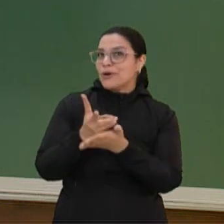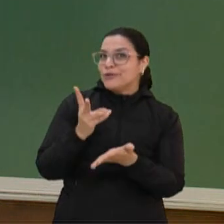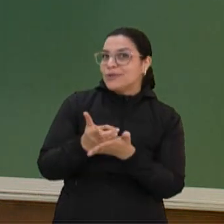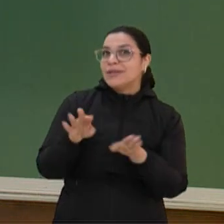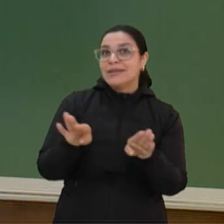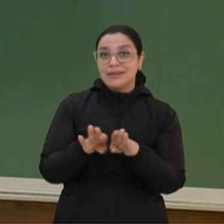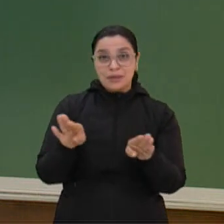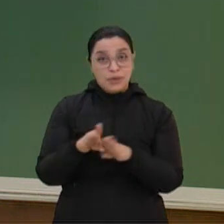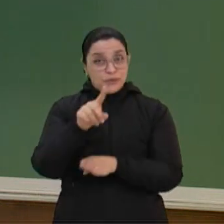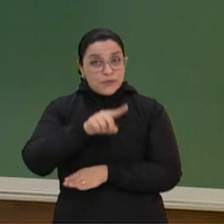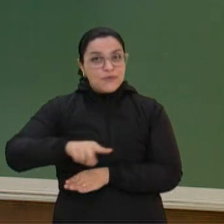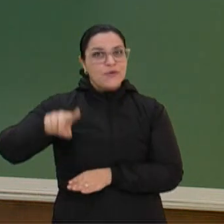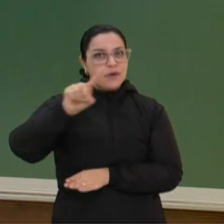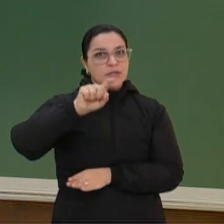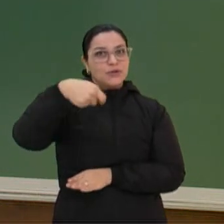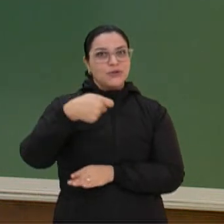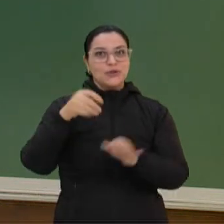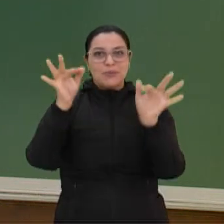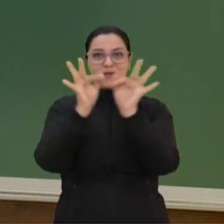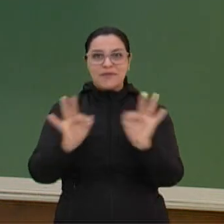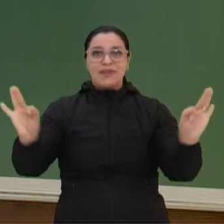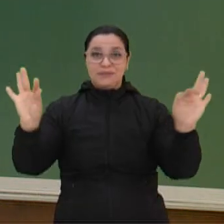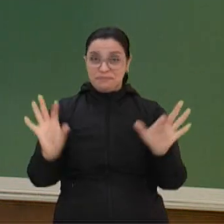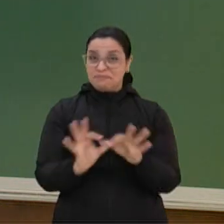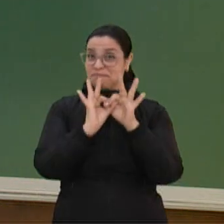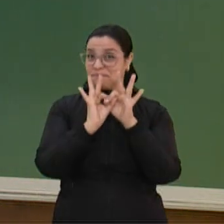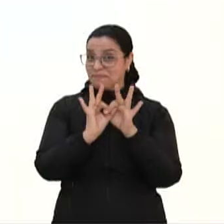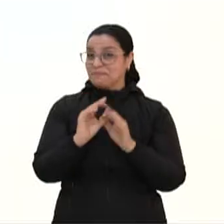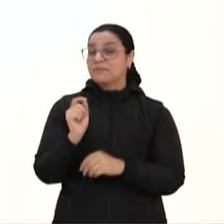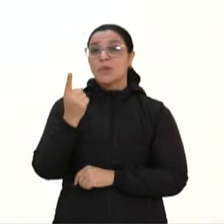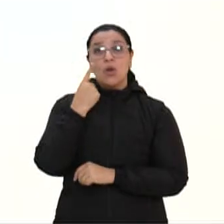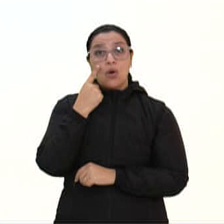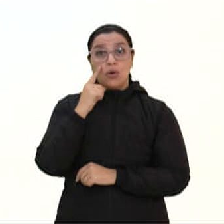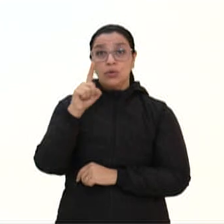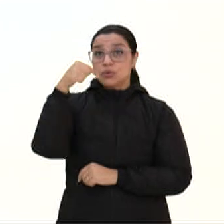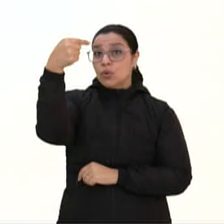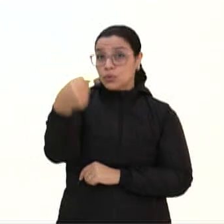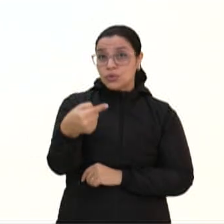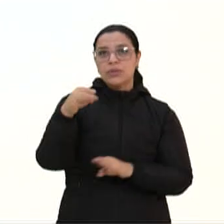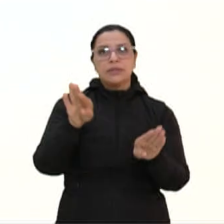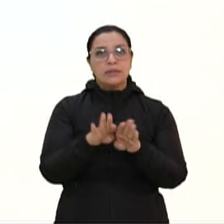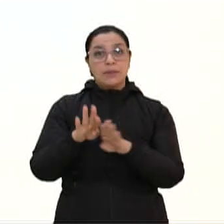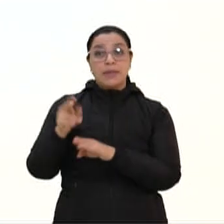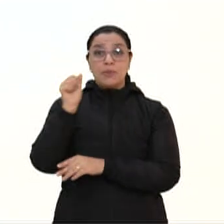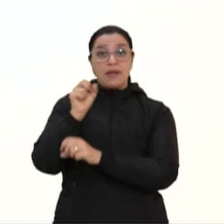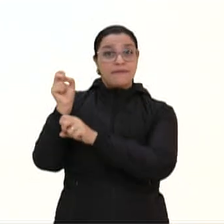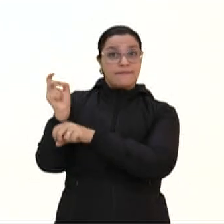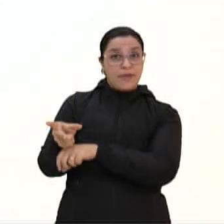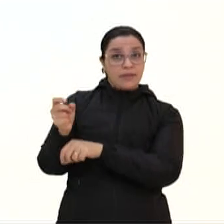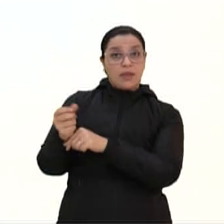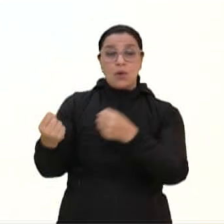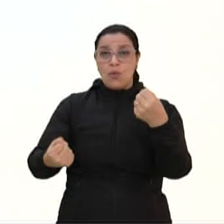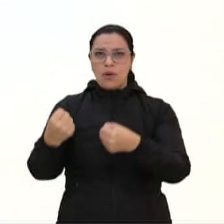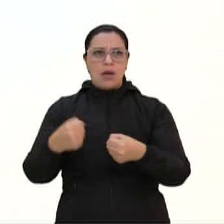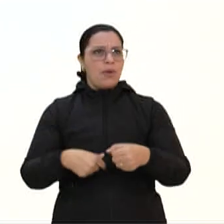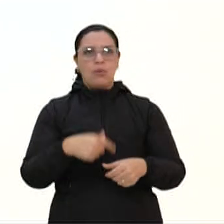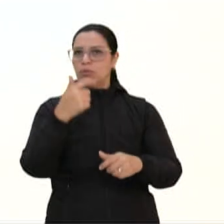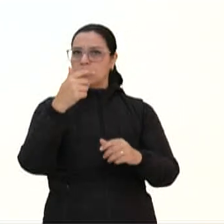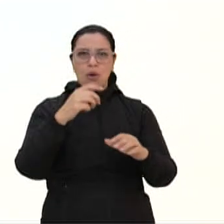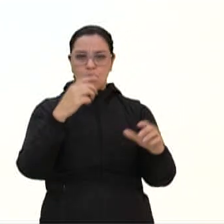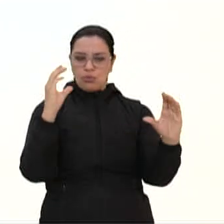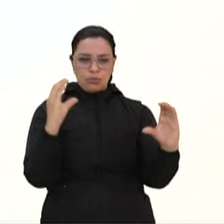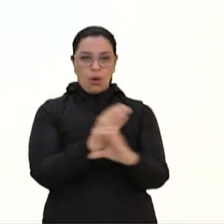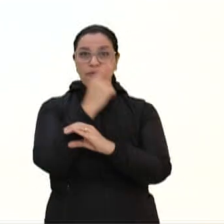como disse para vocês, as orações subordinadas. No dia seguinte, vendeu o carro. Não confio em mim mesmo